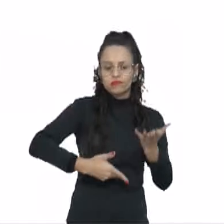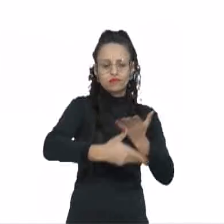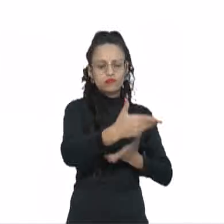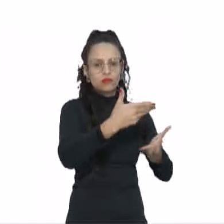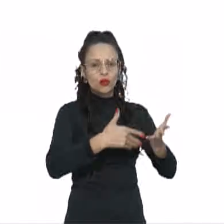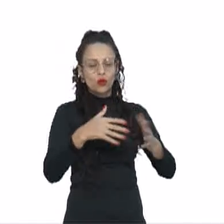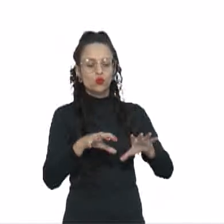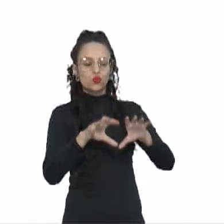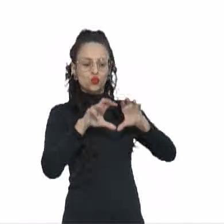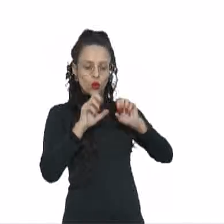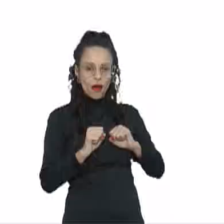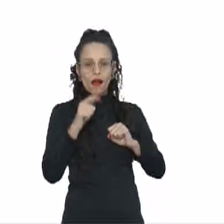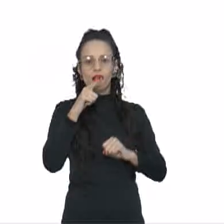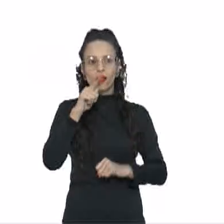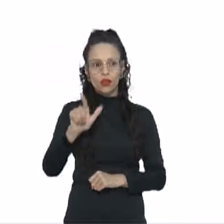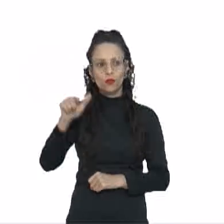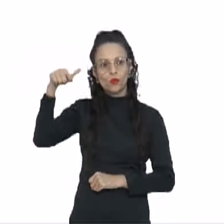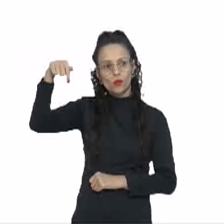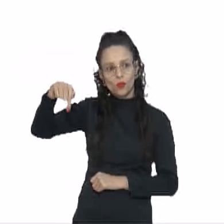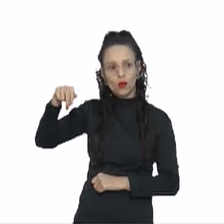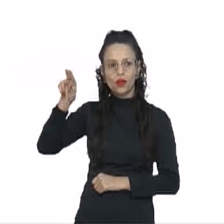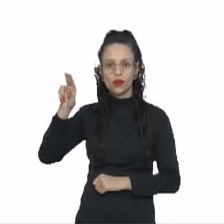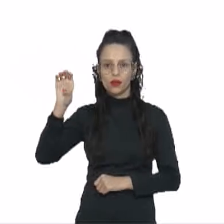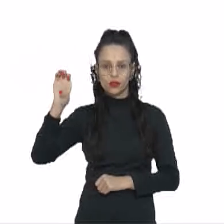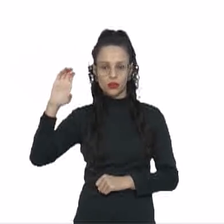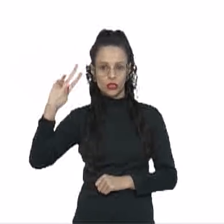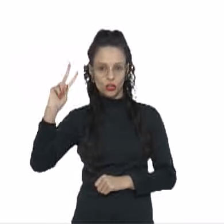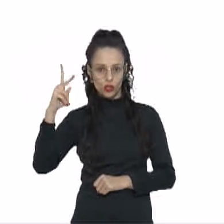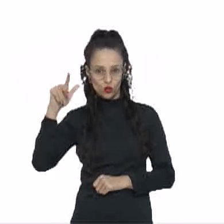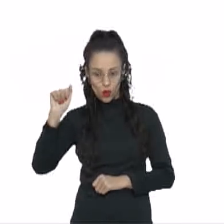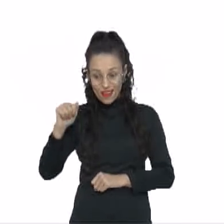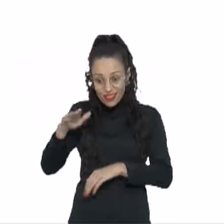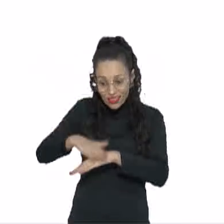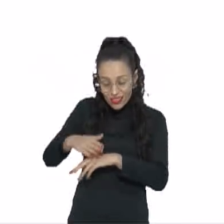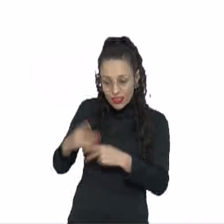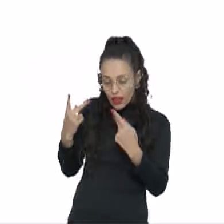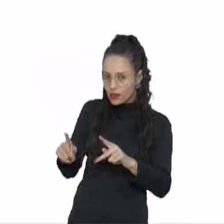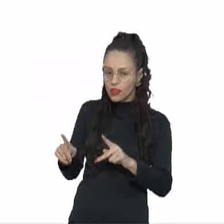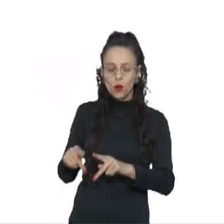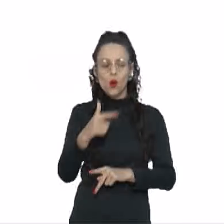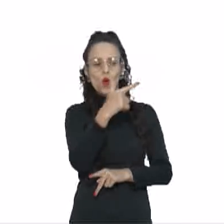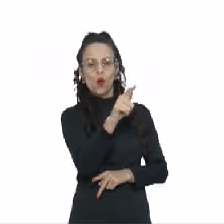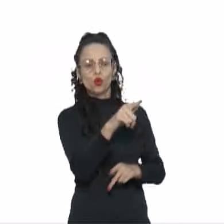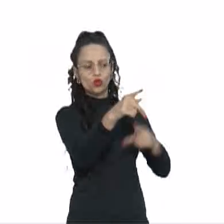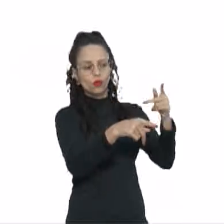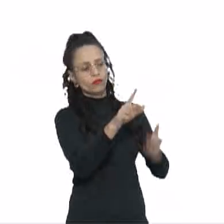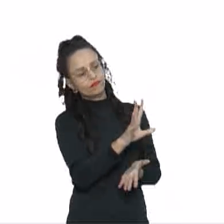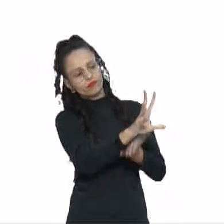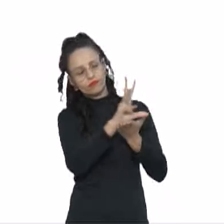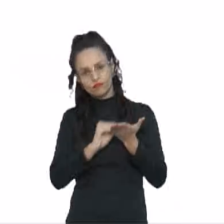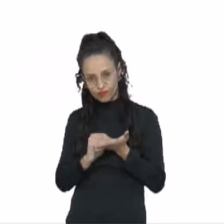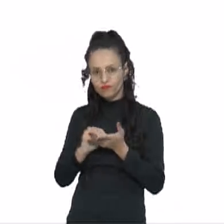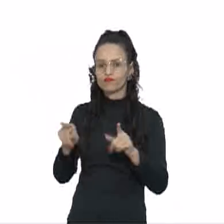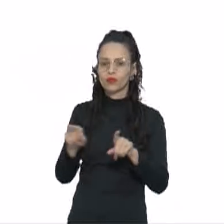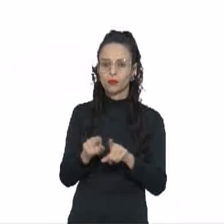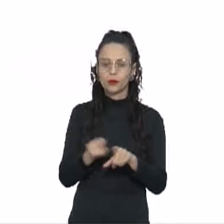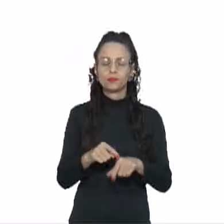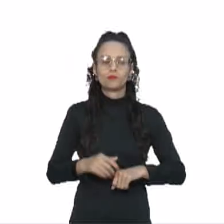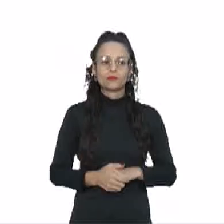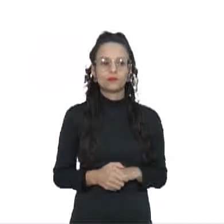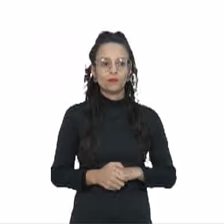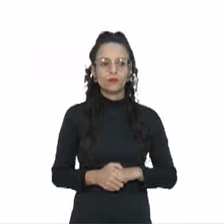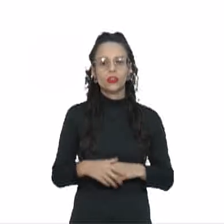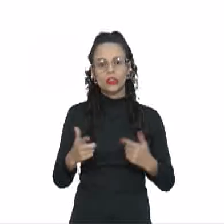língua quechua. Quechua não era deles também, eles assimilaram, se apropriaram da língua e a tornaram a sua língua. Depois